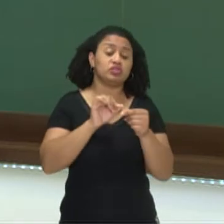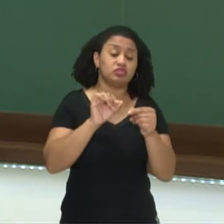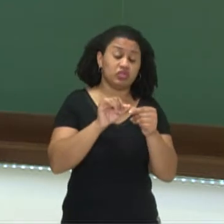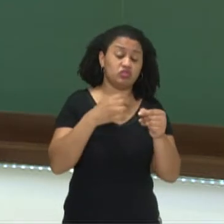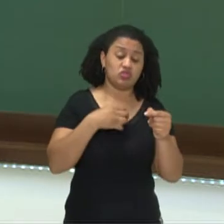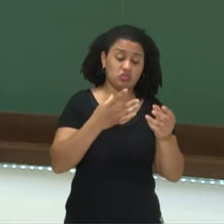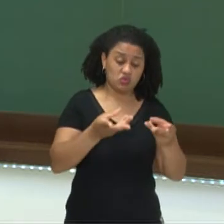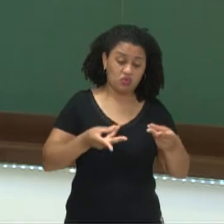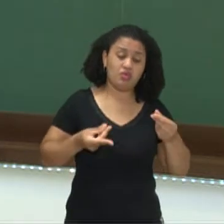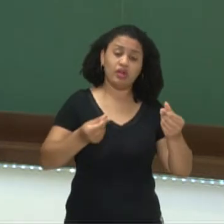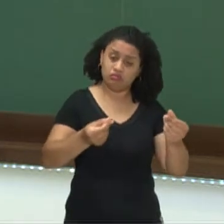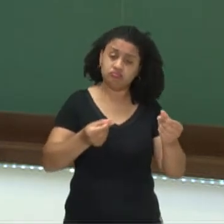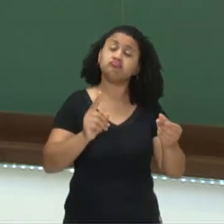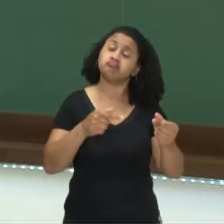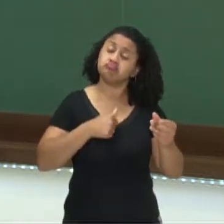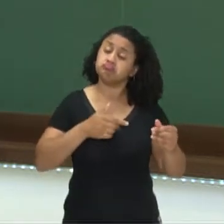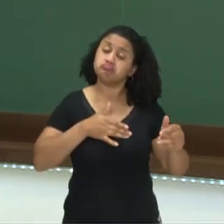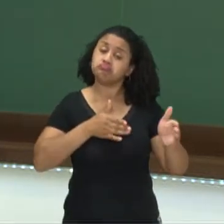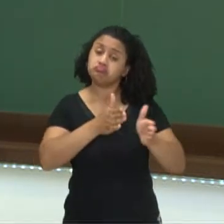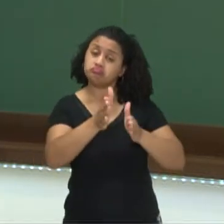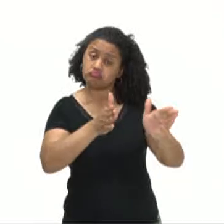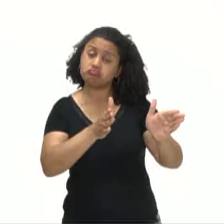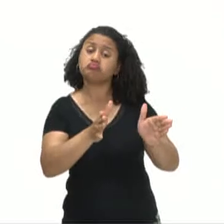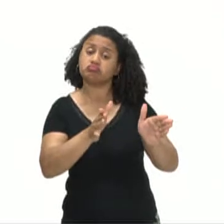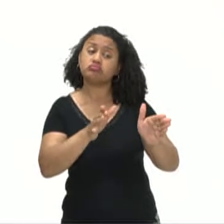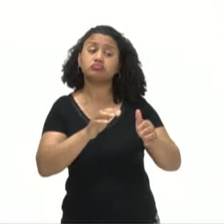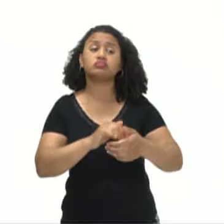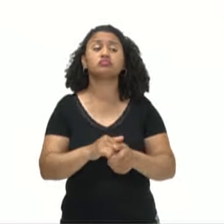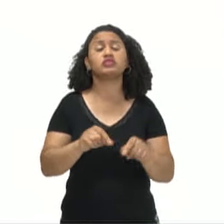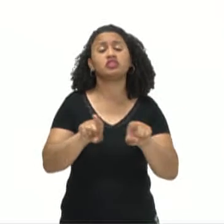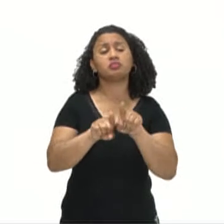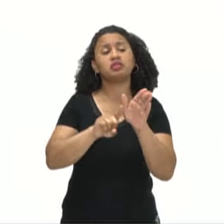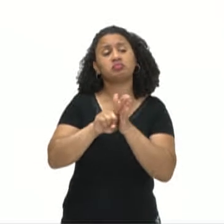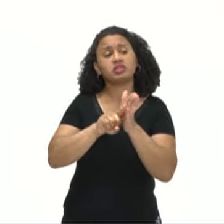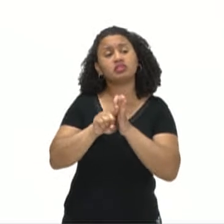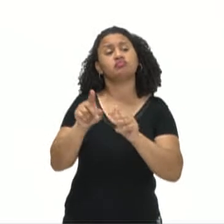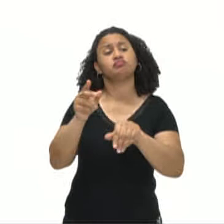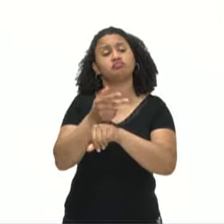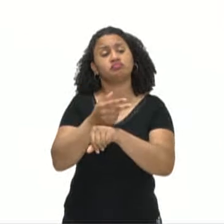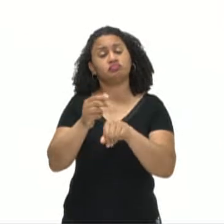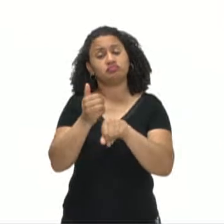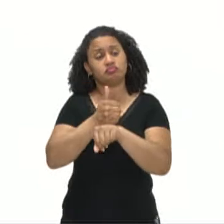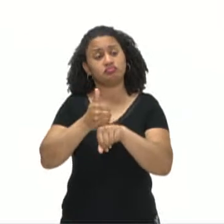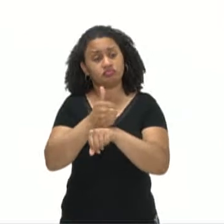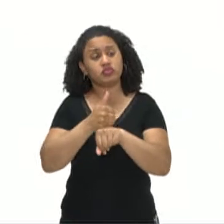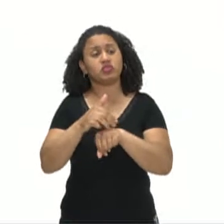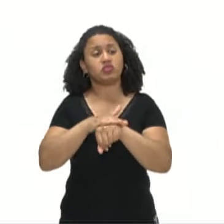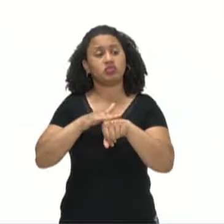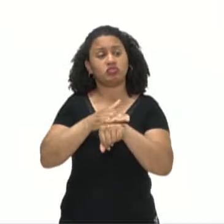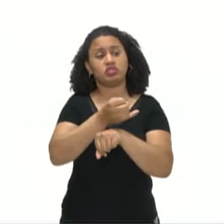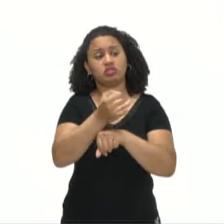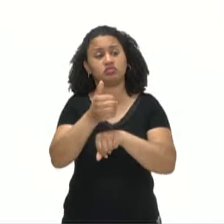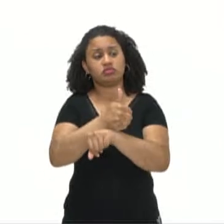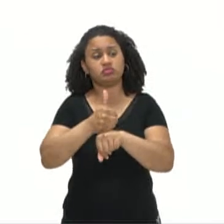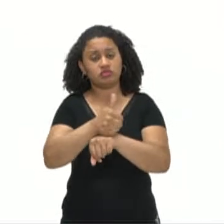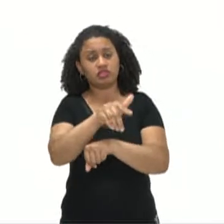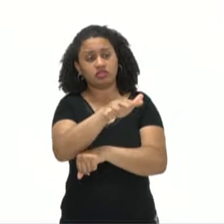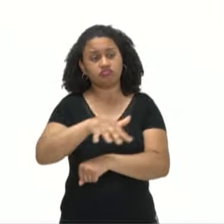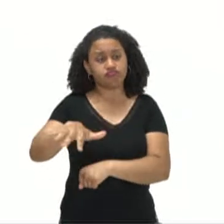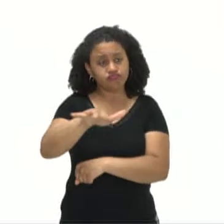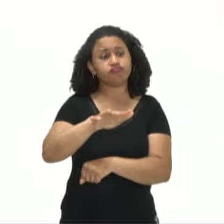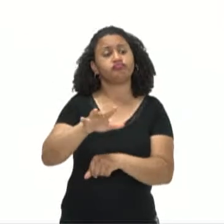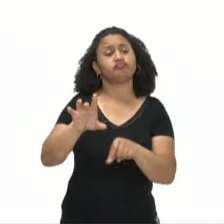com qualidade, já é mais um caminho para você. Pesquisar sobre profissões, conversar com os profissionais que atuam naquela